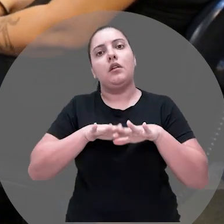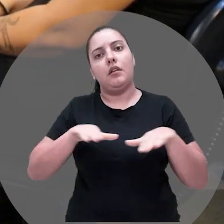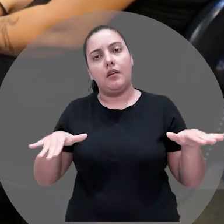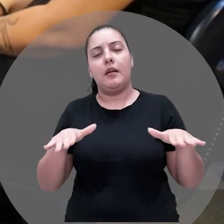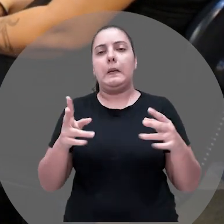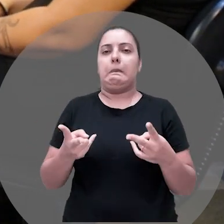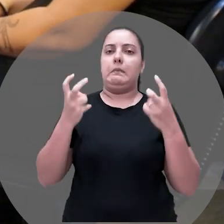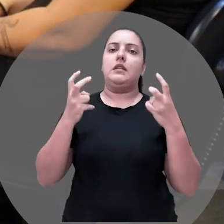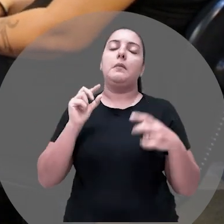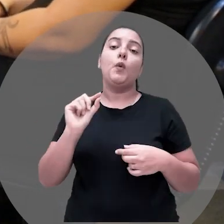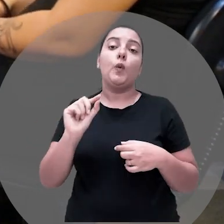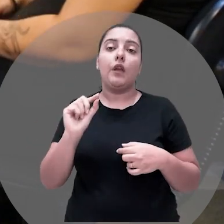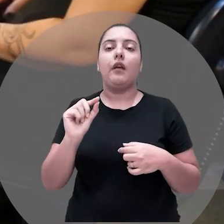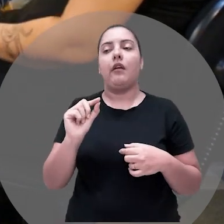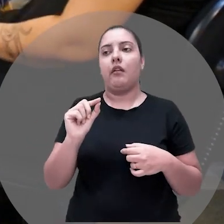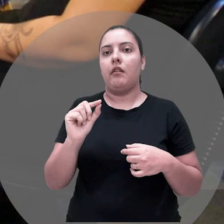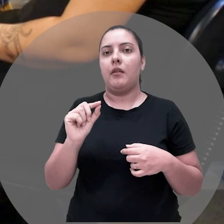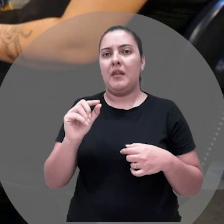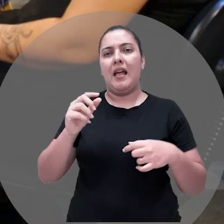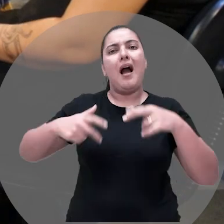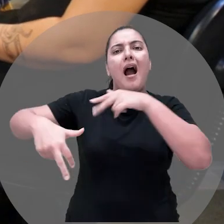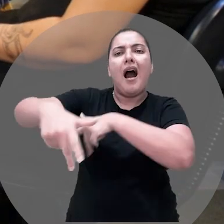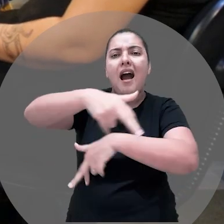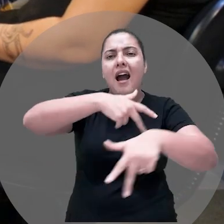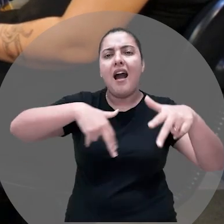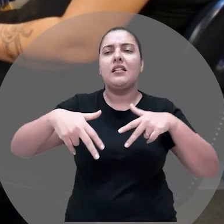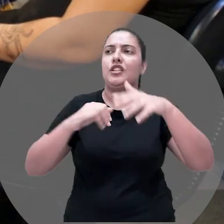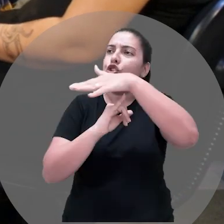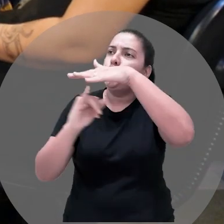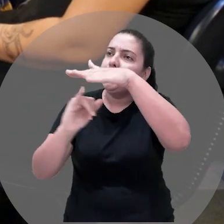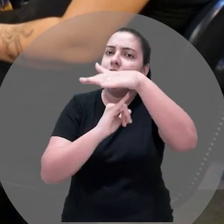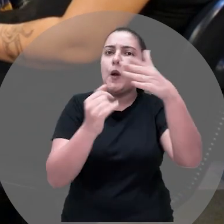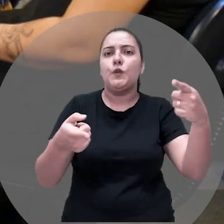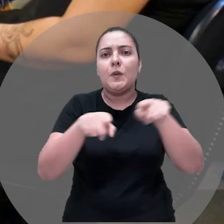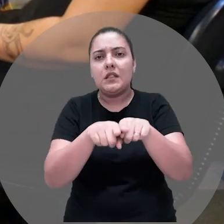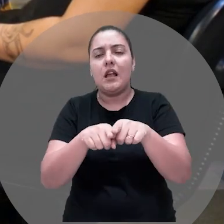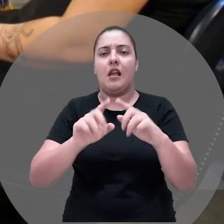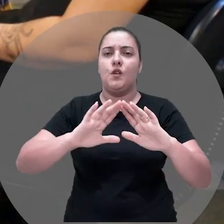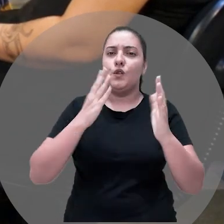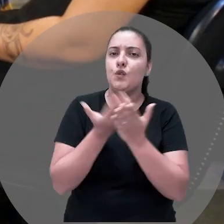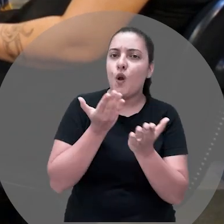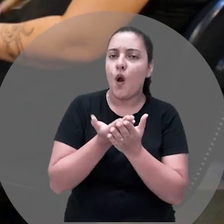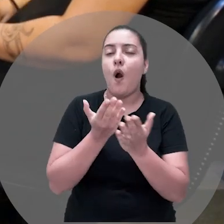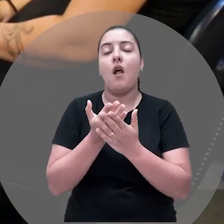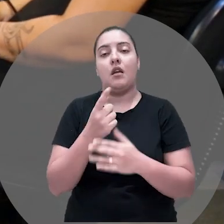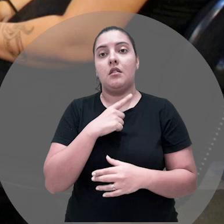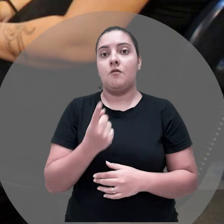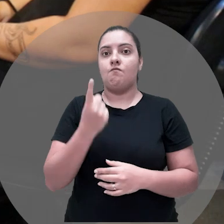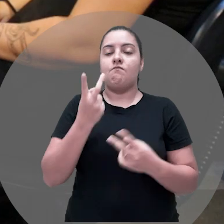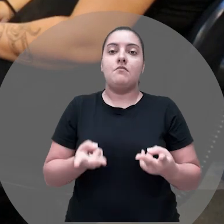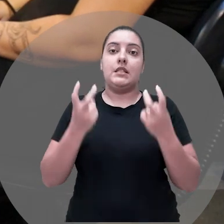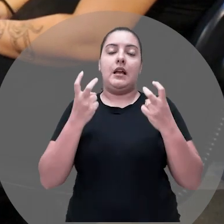crianças a gente vai percebendo né que a gente anda muito pelo território pelas instituições escolas e